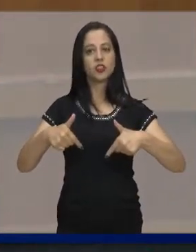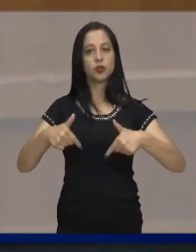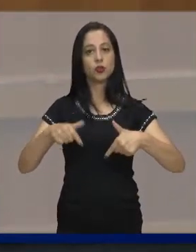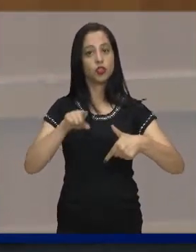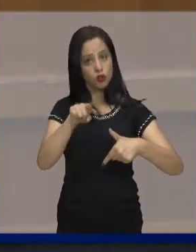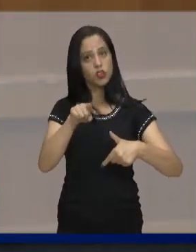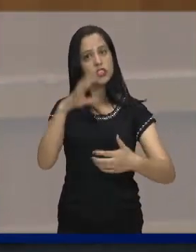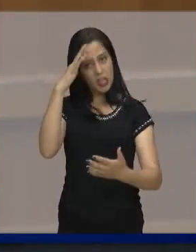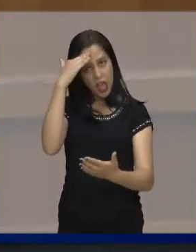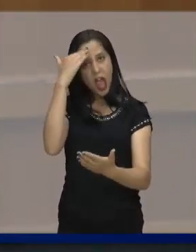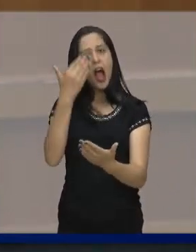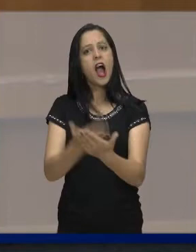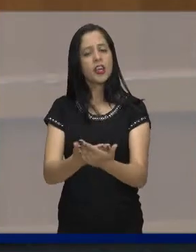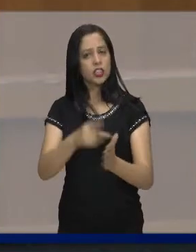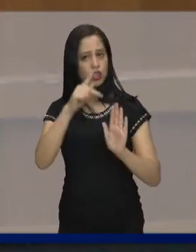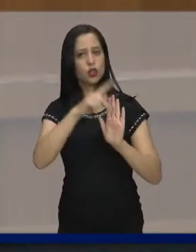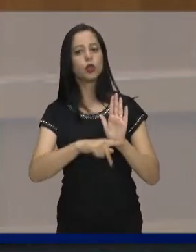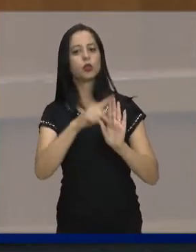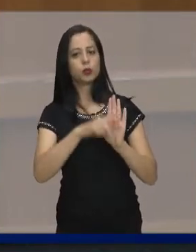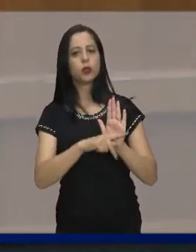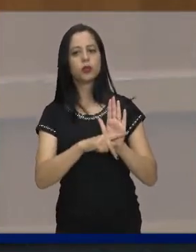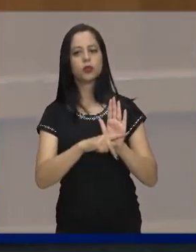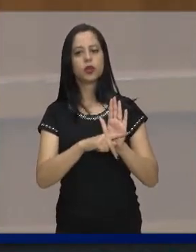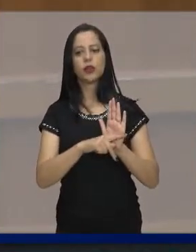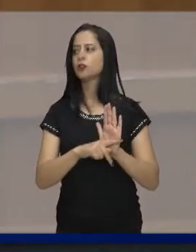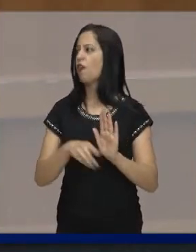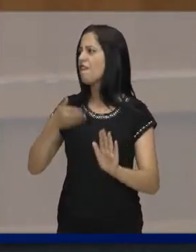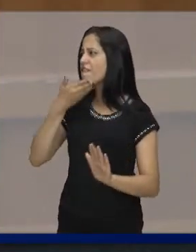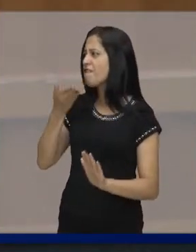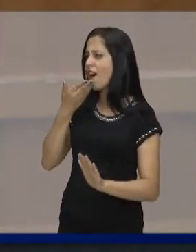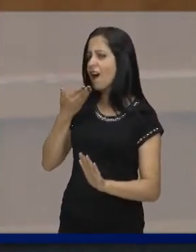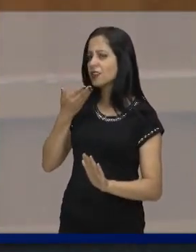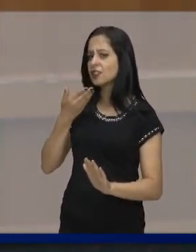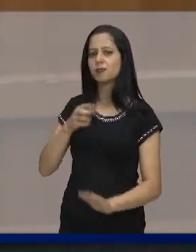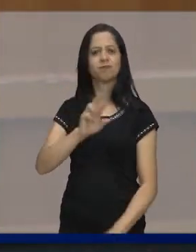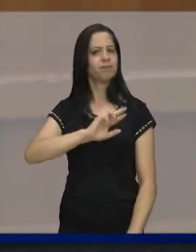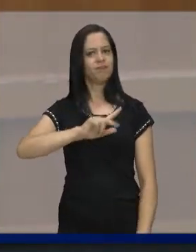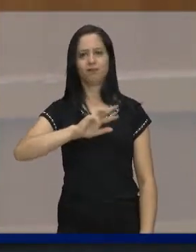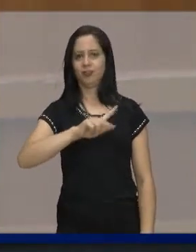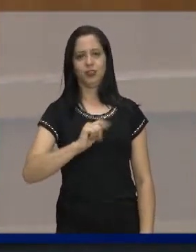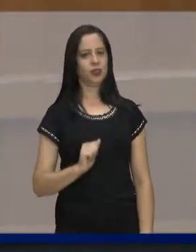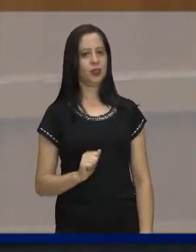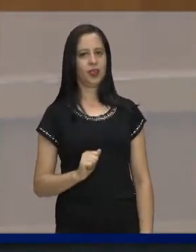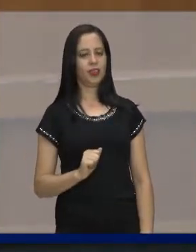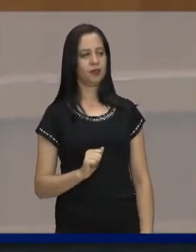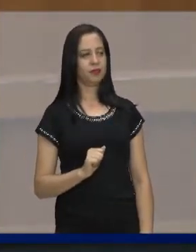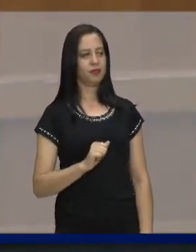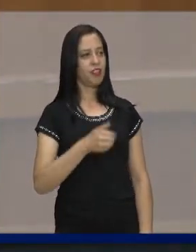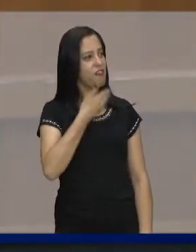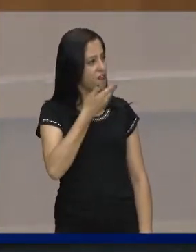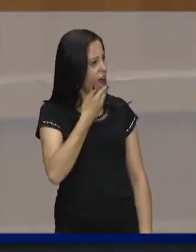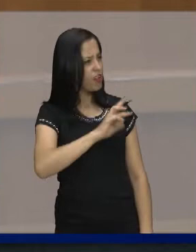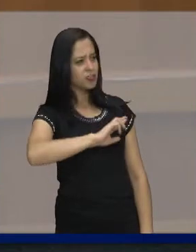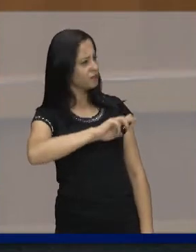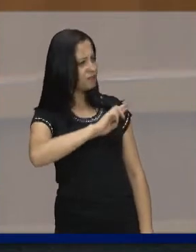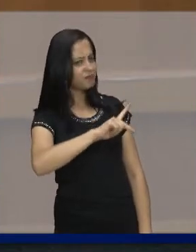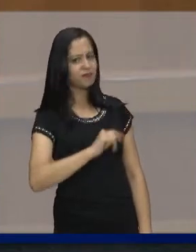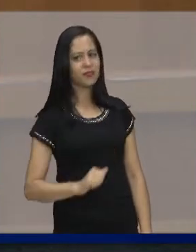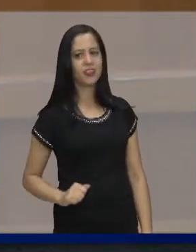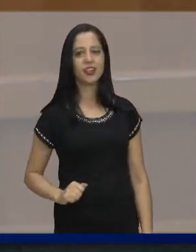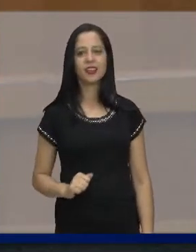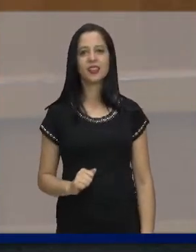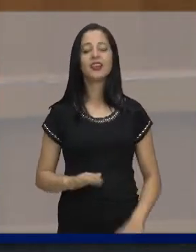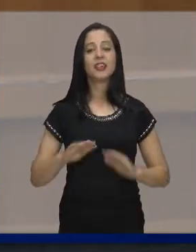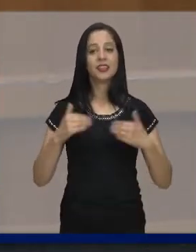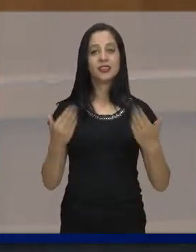acreditado nesse projeto. Viu, pessoal? Não é fácil chegar neste ponto que chegou aqui hoje. Então,